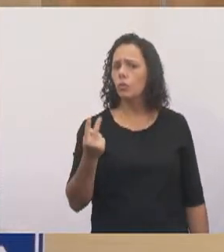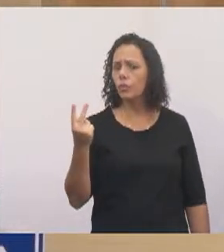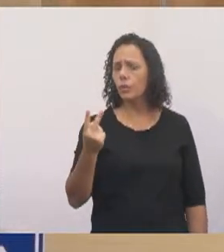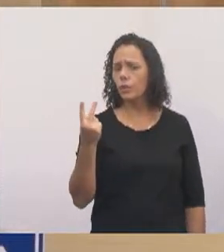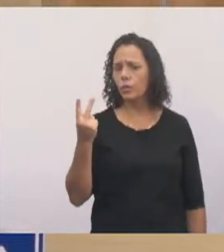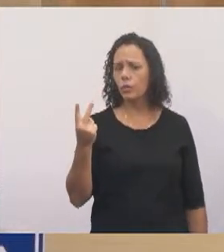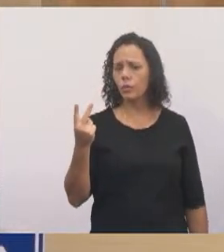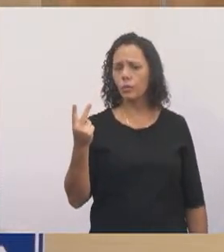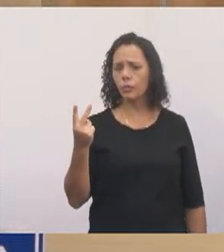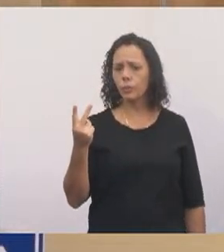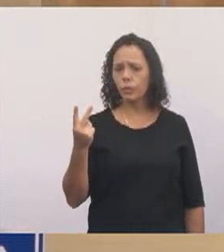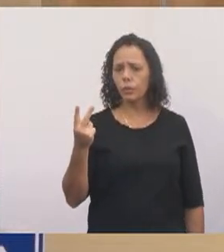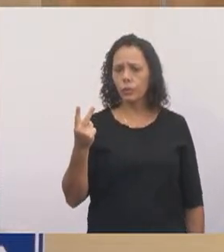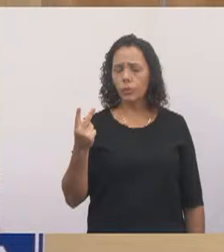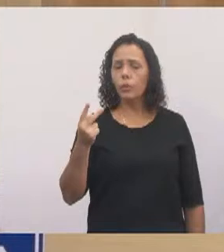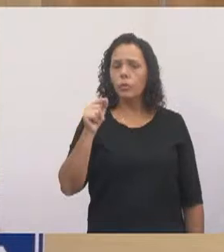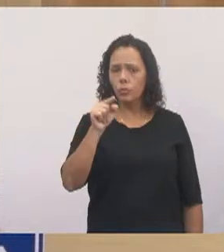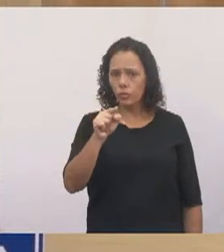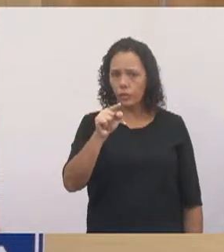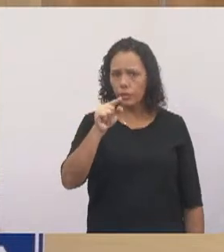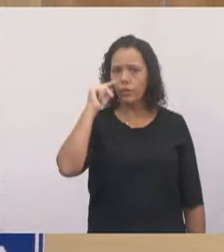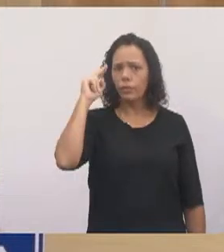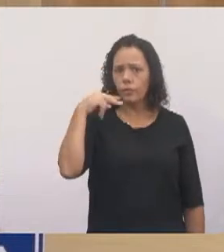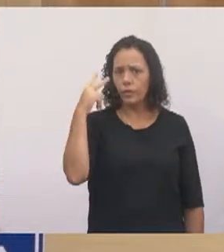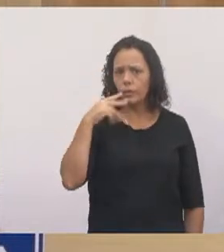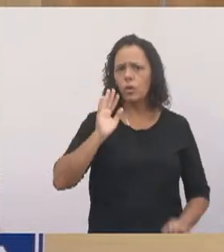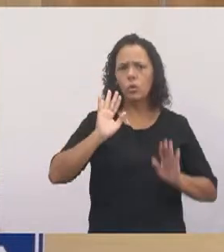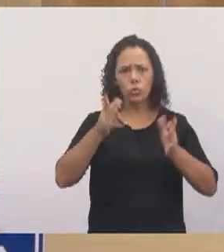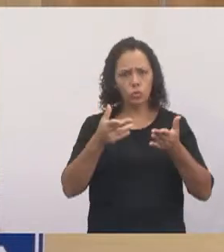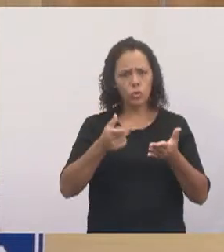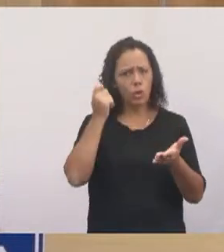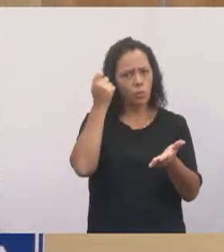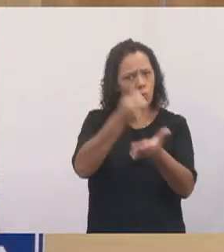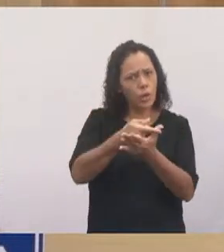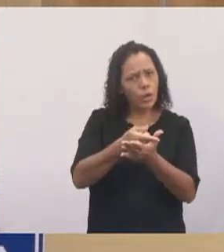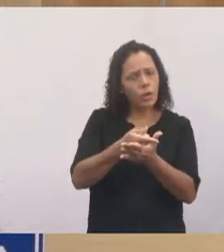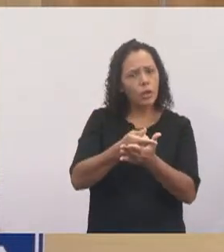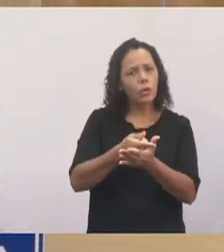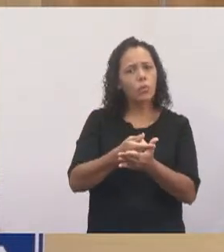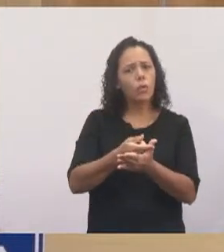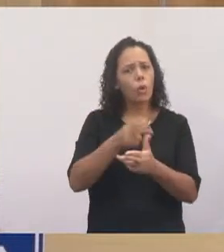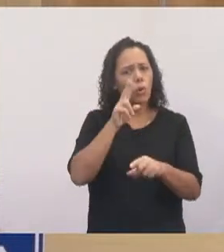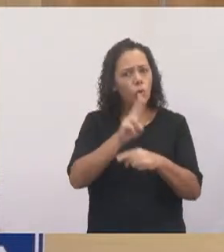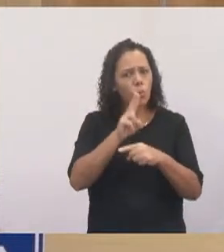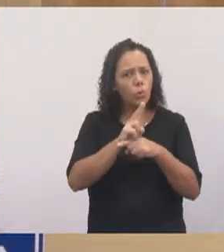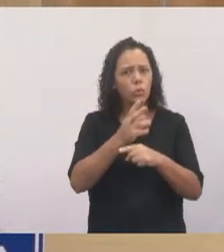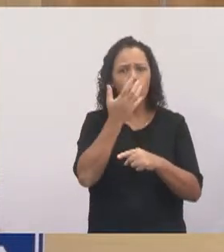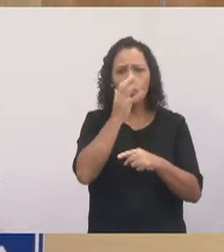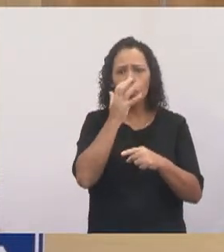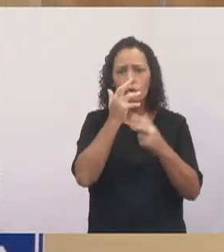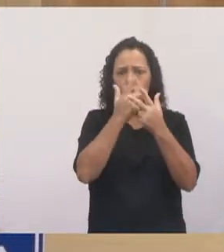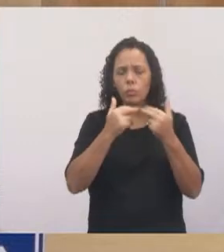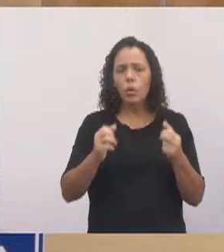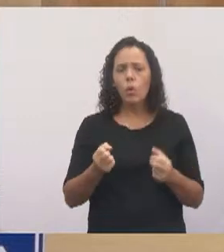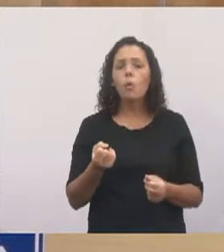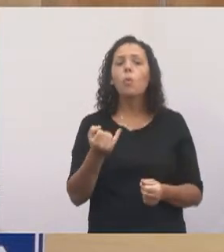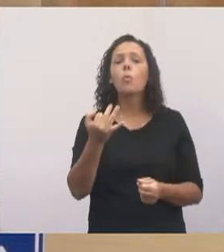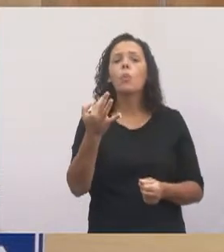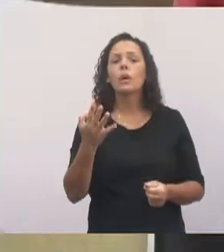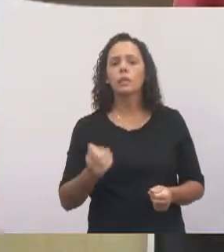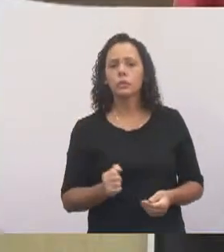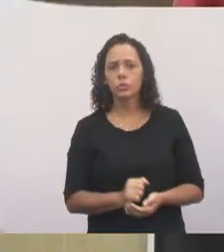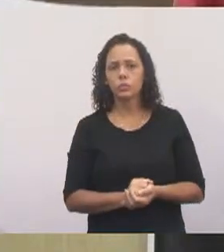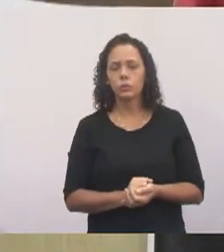que você como vereadora já gastou, um exemplo, com um animal, do teu bolso, só um exemplo, pode falar? Do